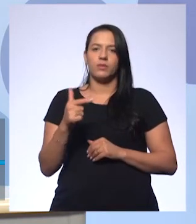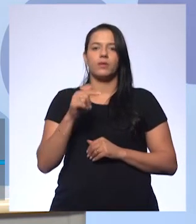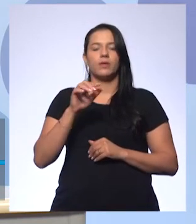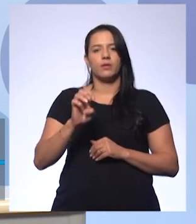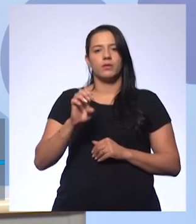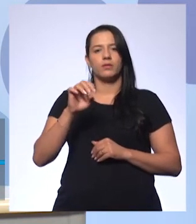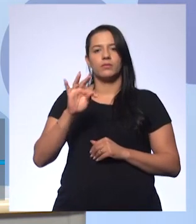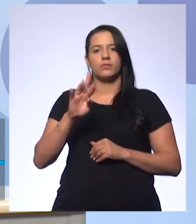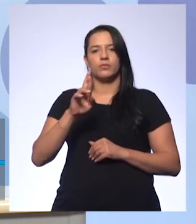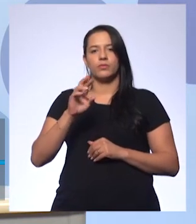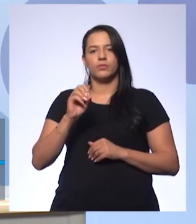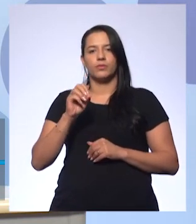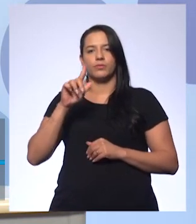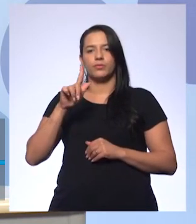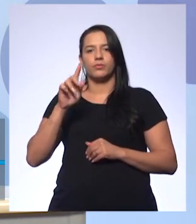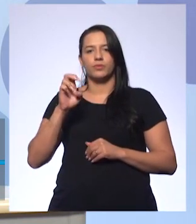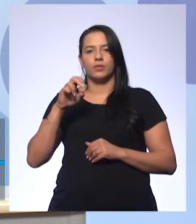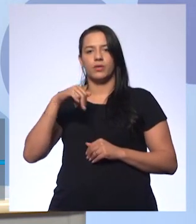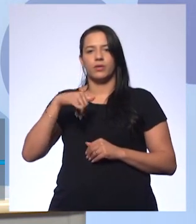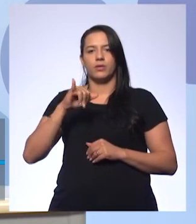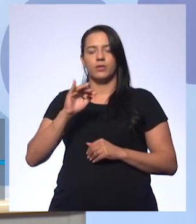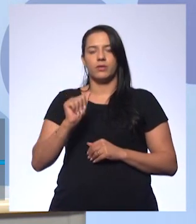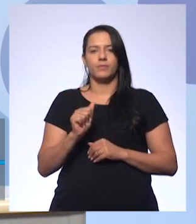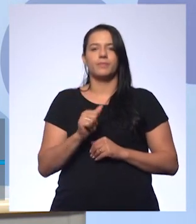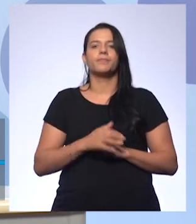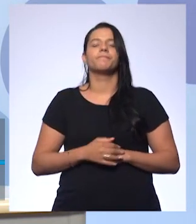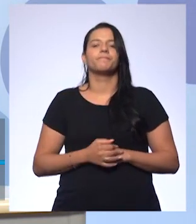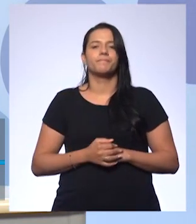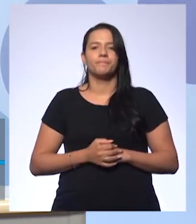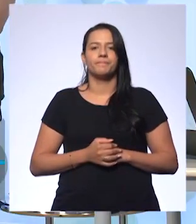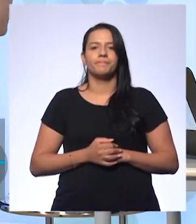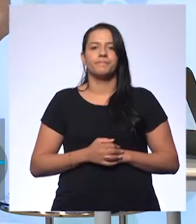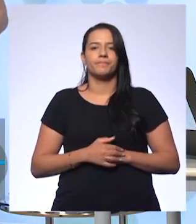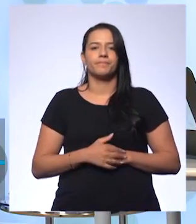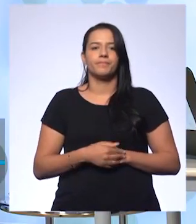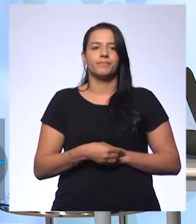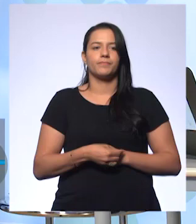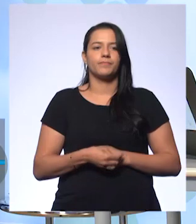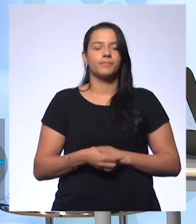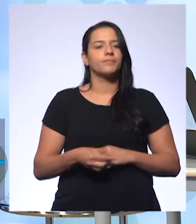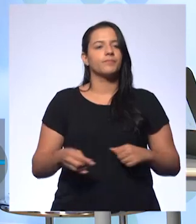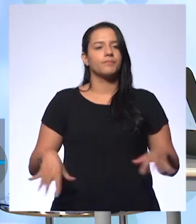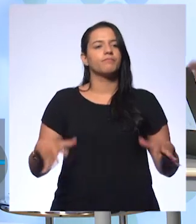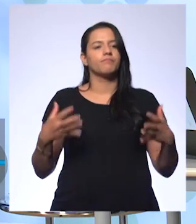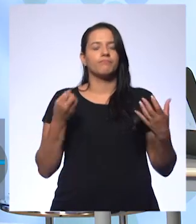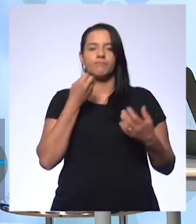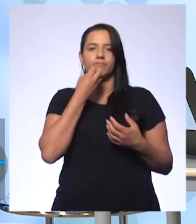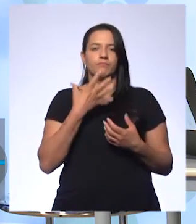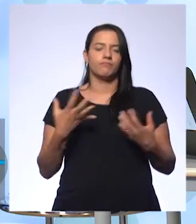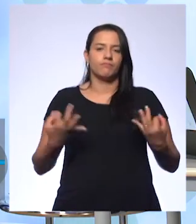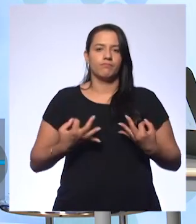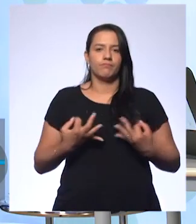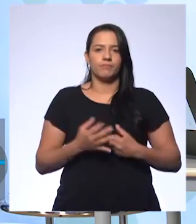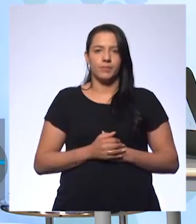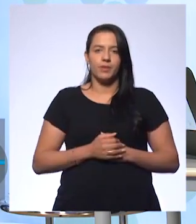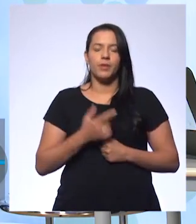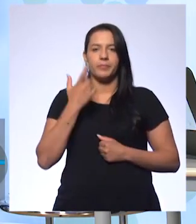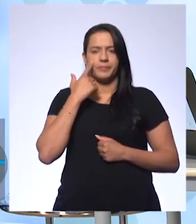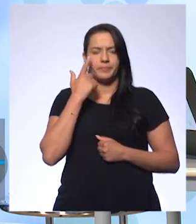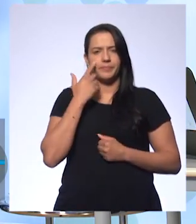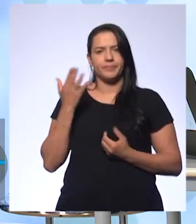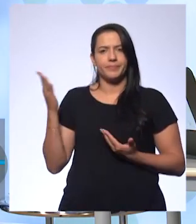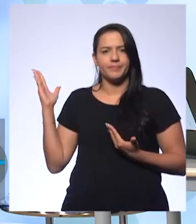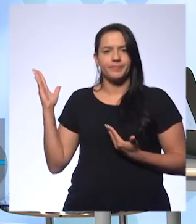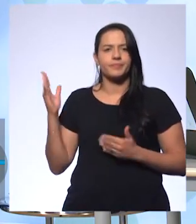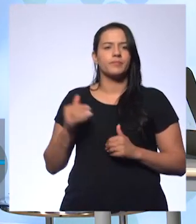heterogênea, que foi o que o professor Cláudio falou aqui também. Perfeito. Perfeito, Dani. Então, vamos aqui, ó. Se vocês observarem aqui, ele fala